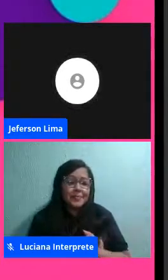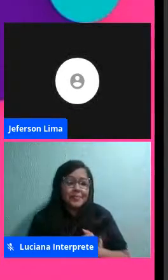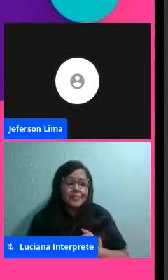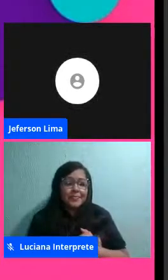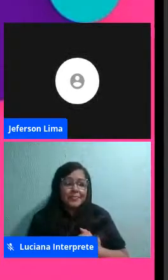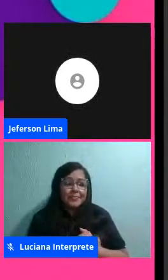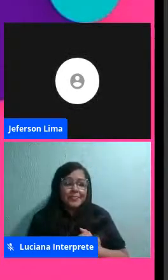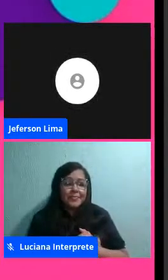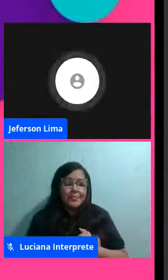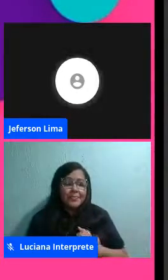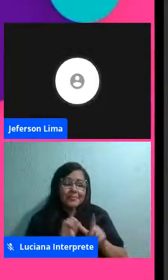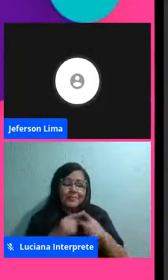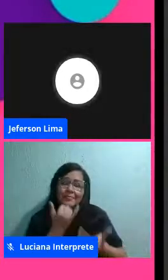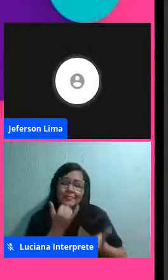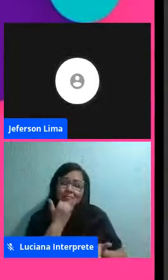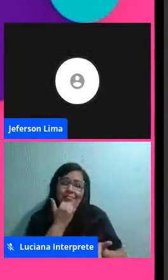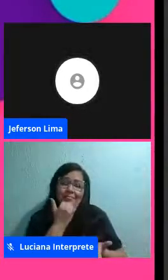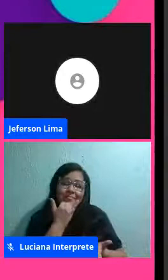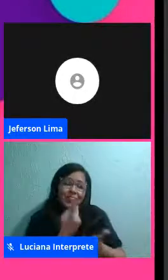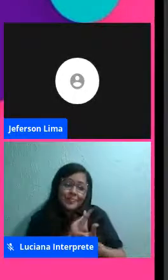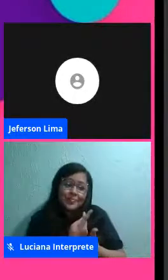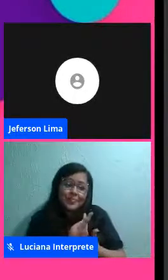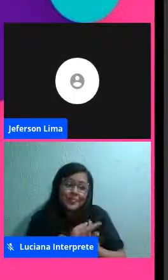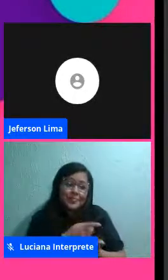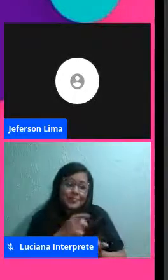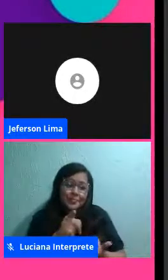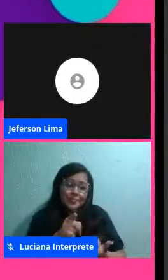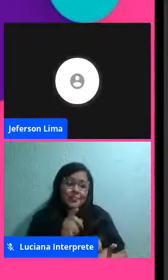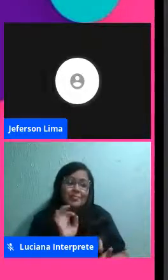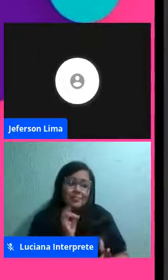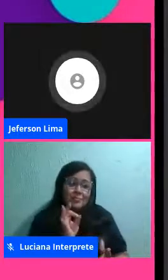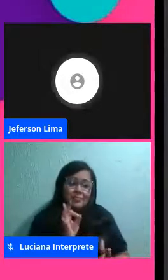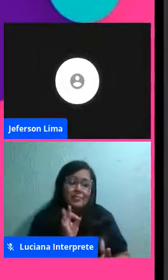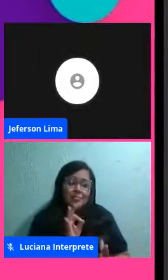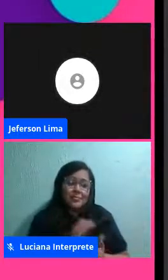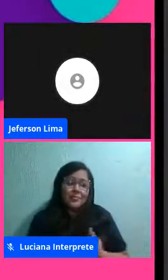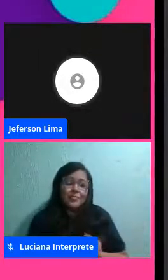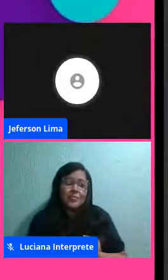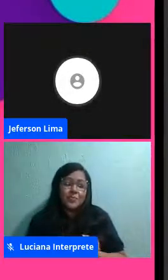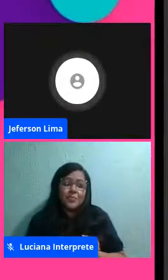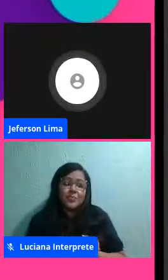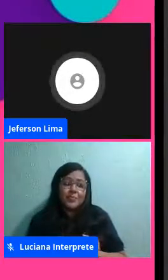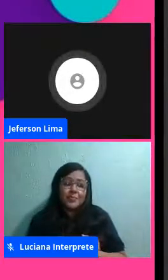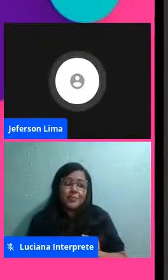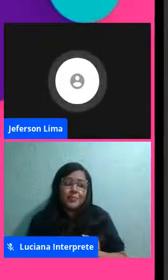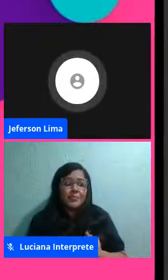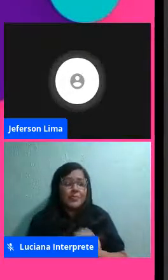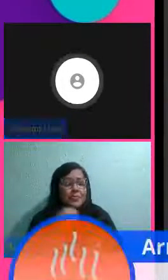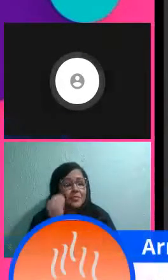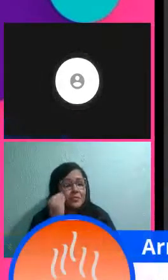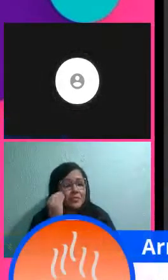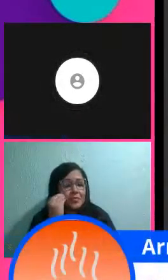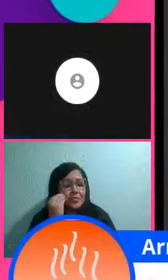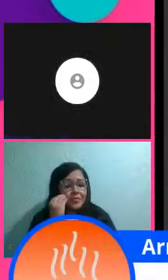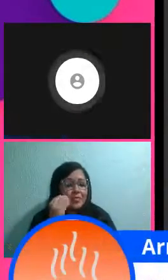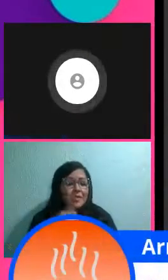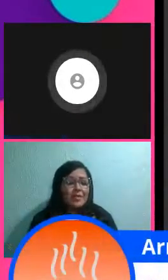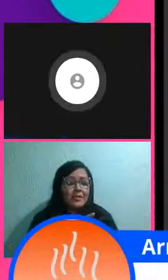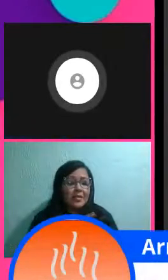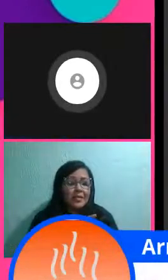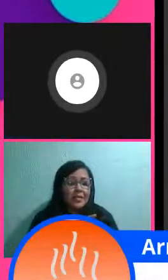dependência. Tem que fazer isso aqui para ele listar como dependência.